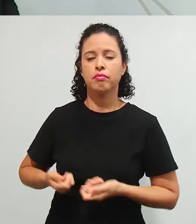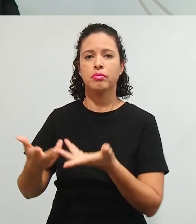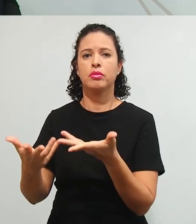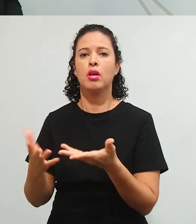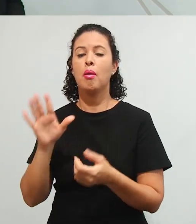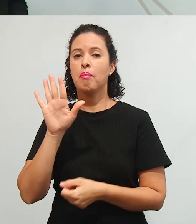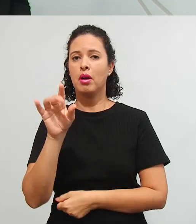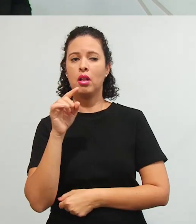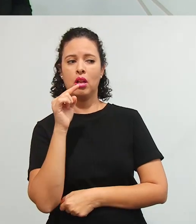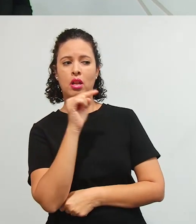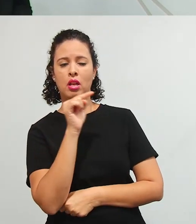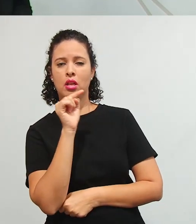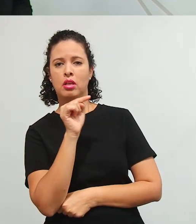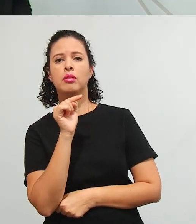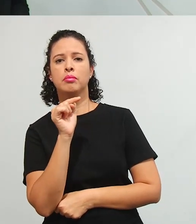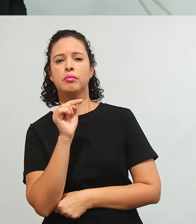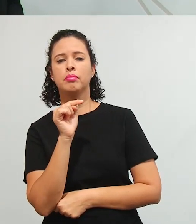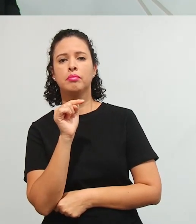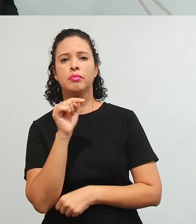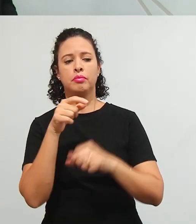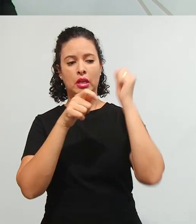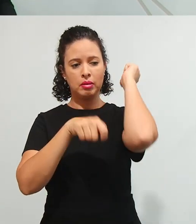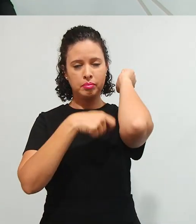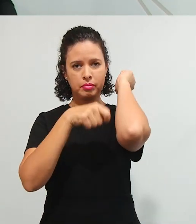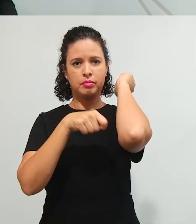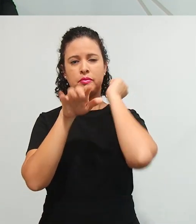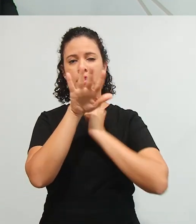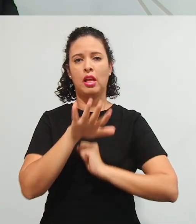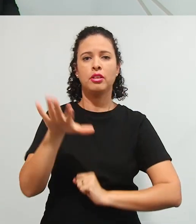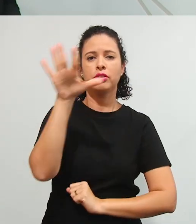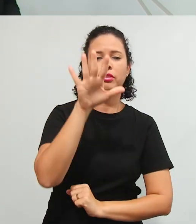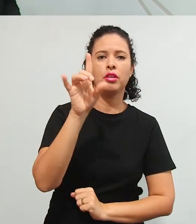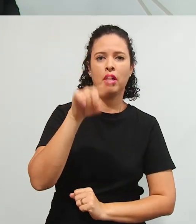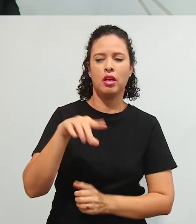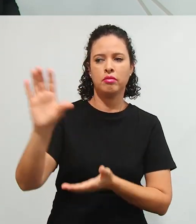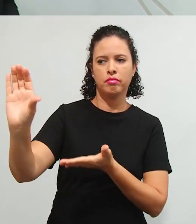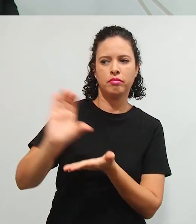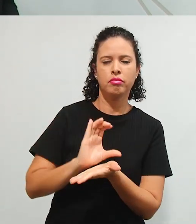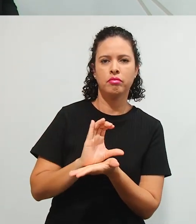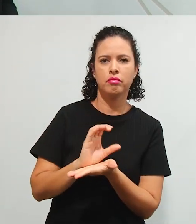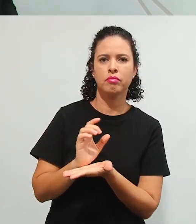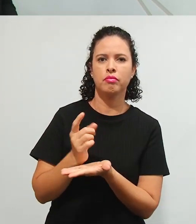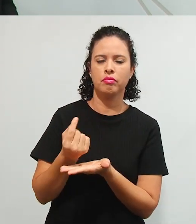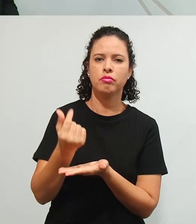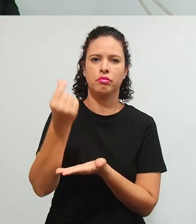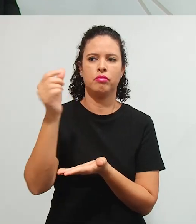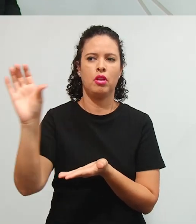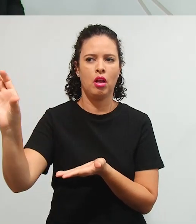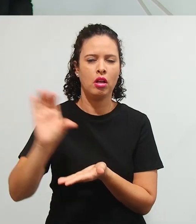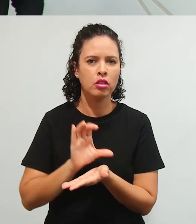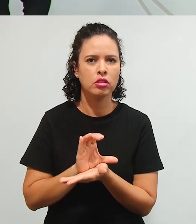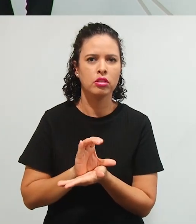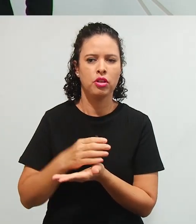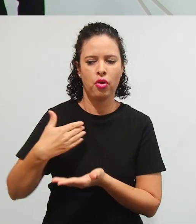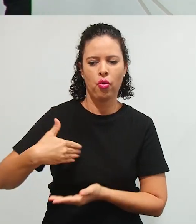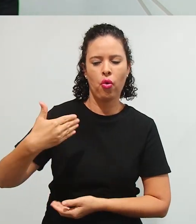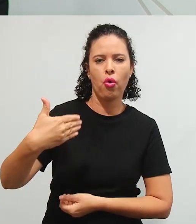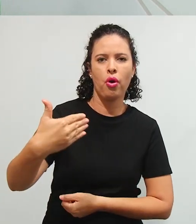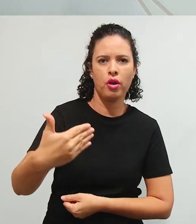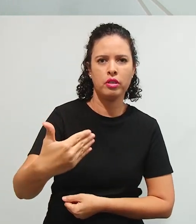para a imprensa nacional, esse valor é uma receita, e é uma receita